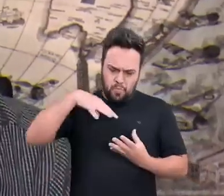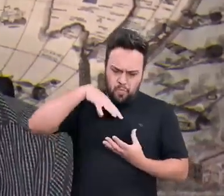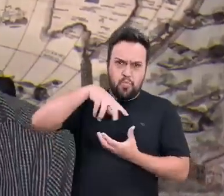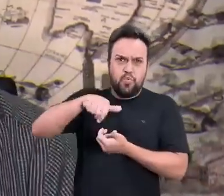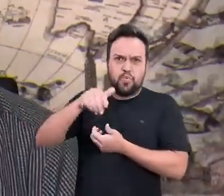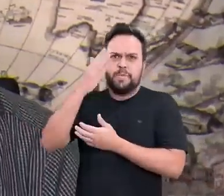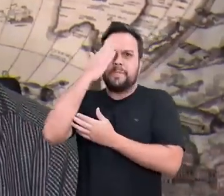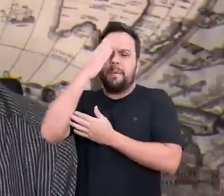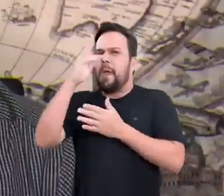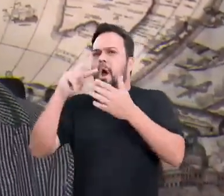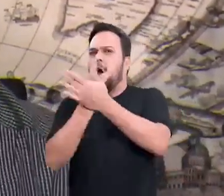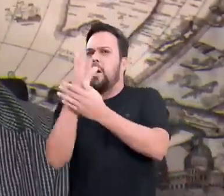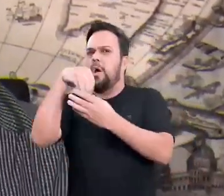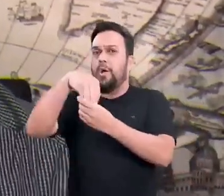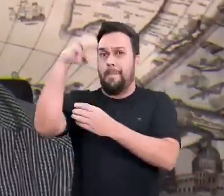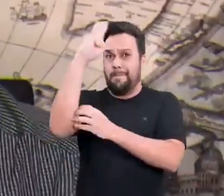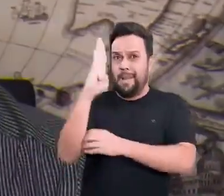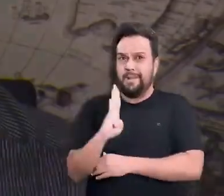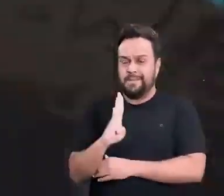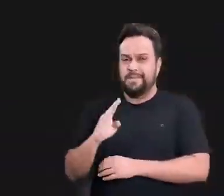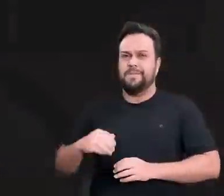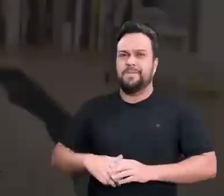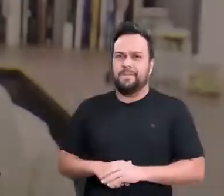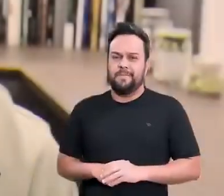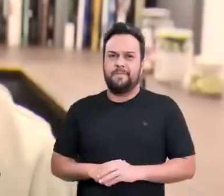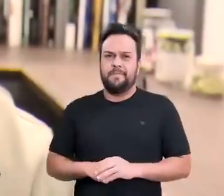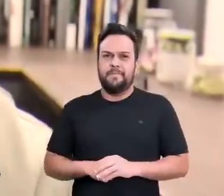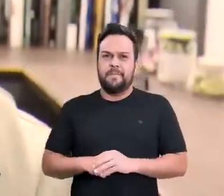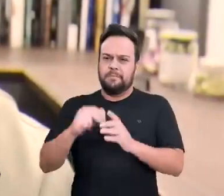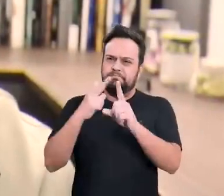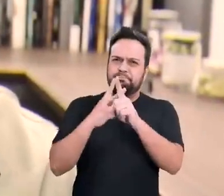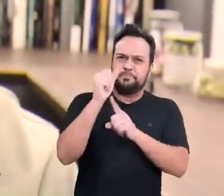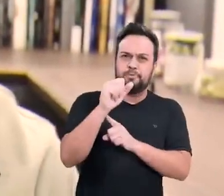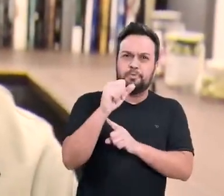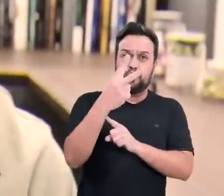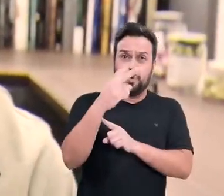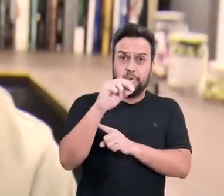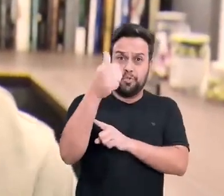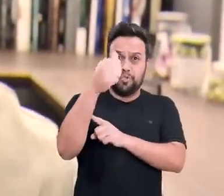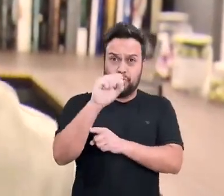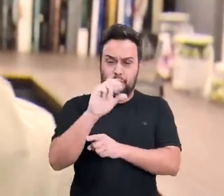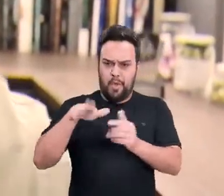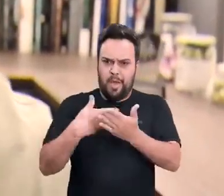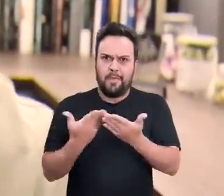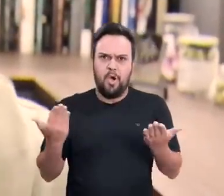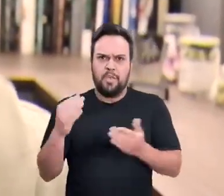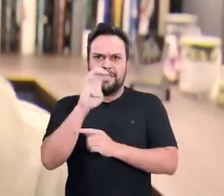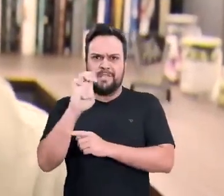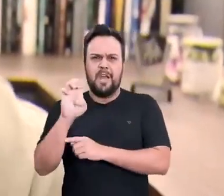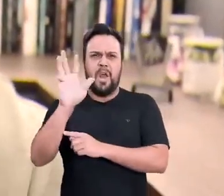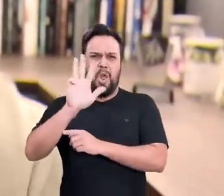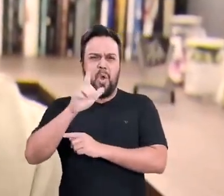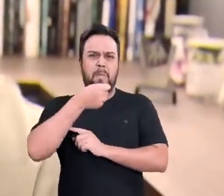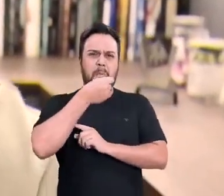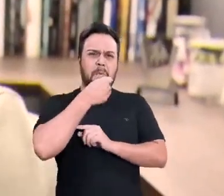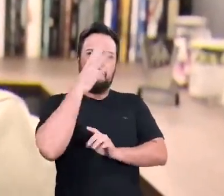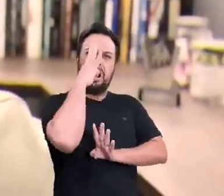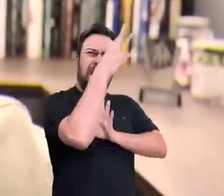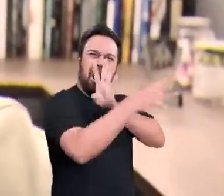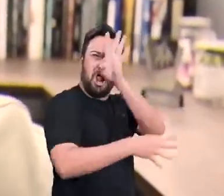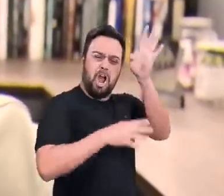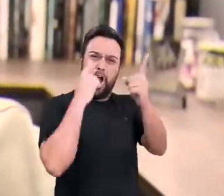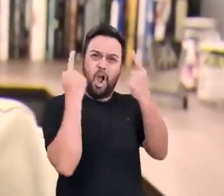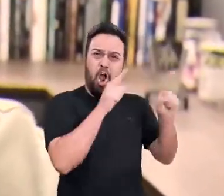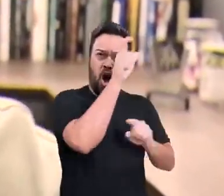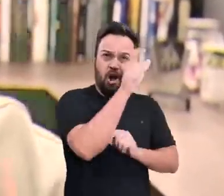Precisa saber o que está acontecendo no Brasil. Desde a vitória da direita em 2018, a esquerda, Lula e mídia não param de